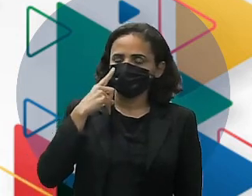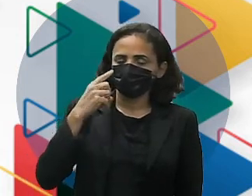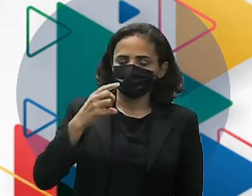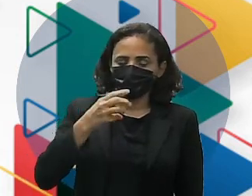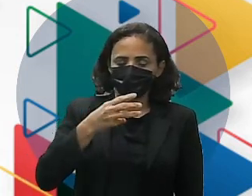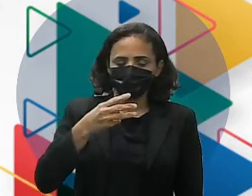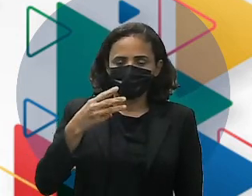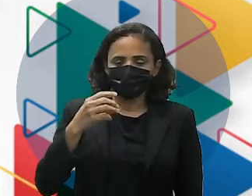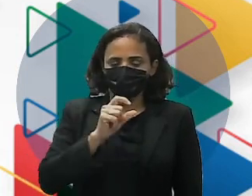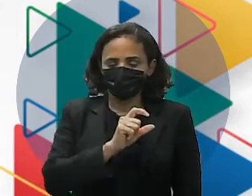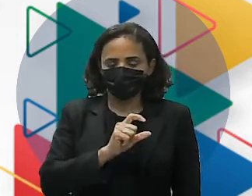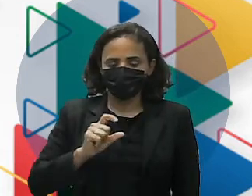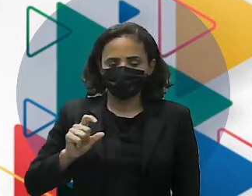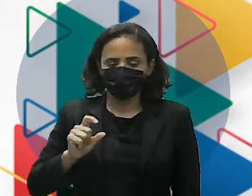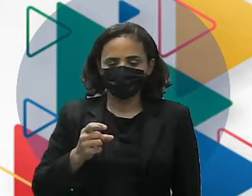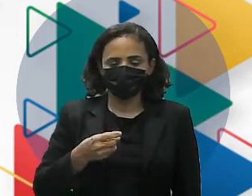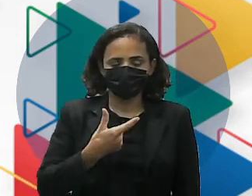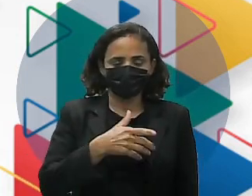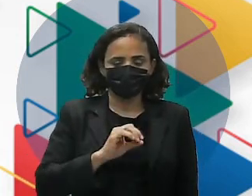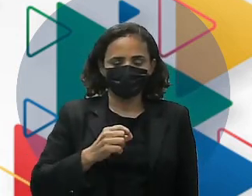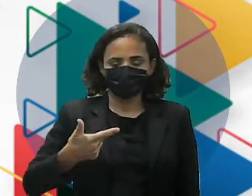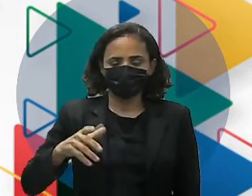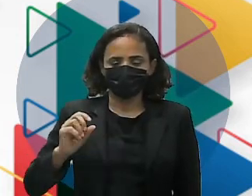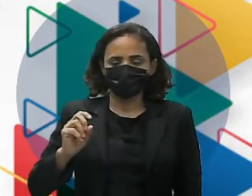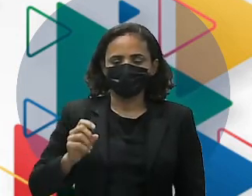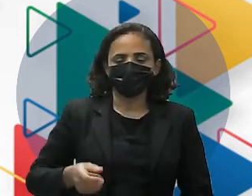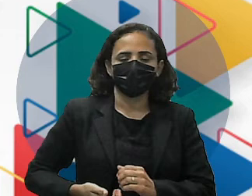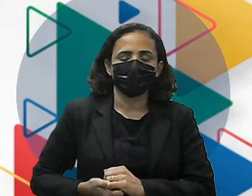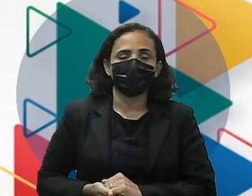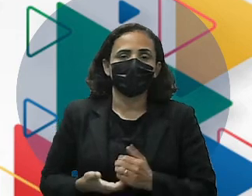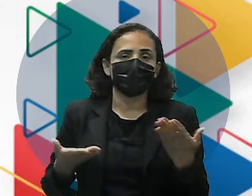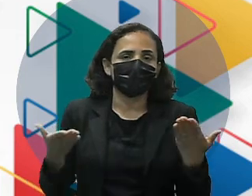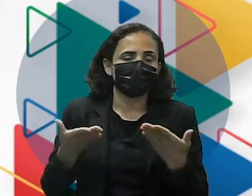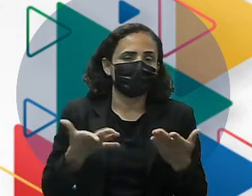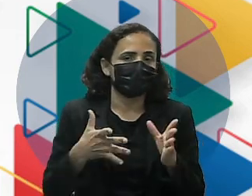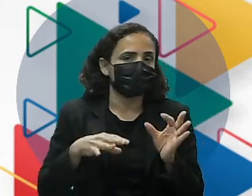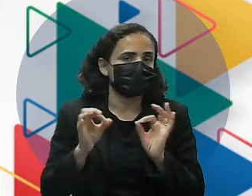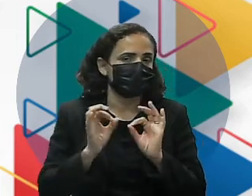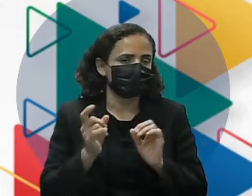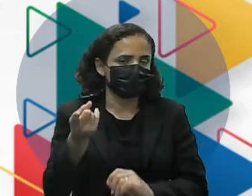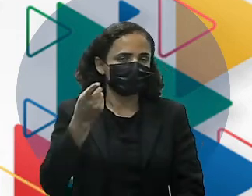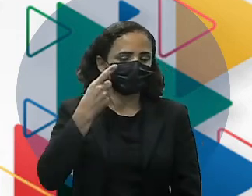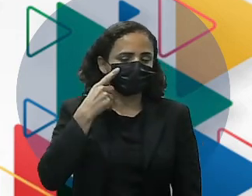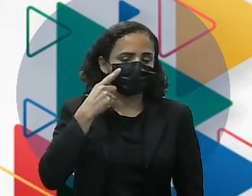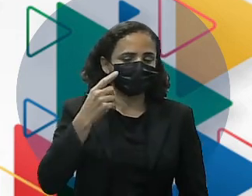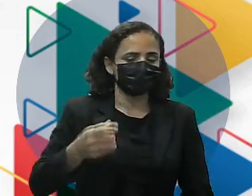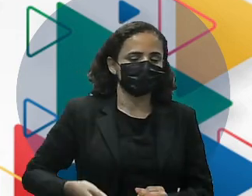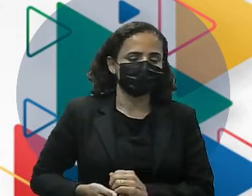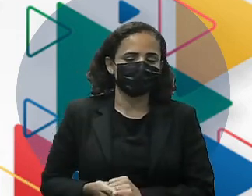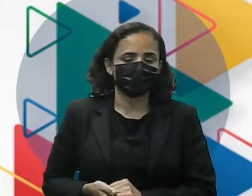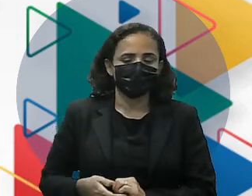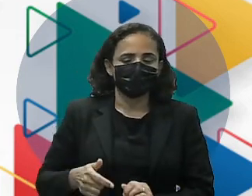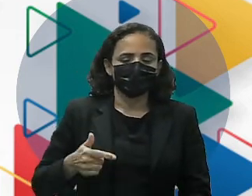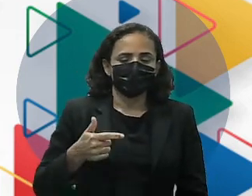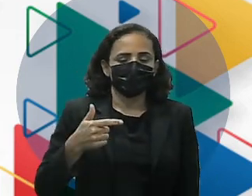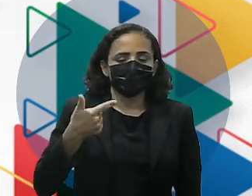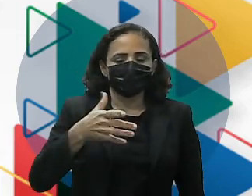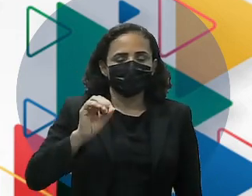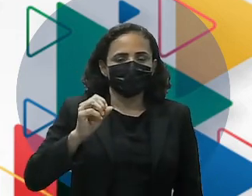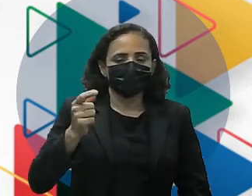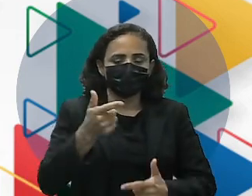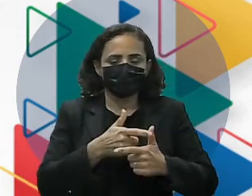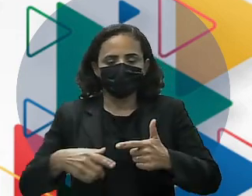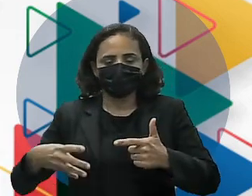múltiplo comum ao 4 e ao 5. O primeiro múltiplo comum. Agora eu vou fazer assim. 20 dividido por 4 dá